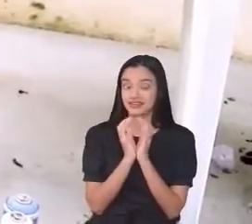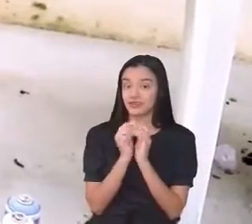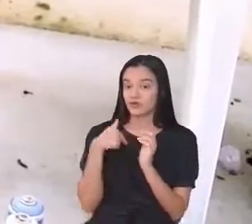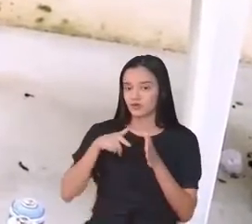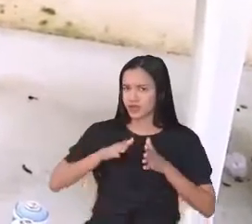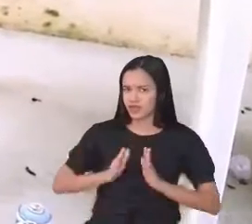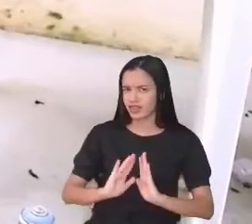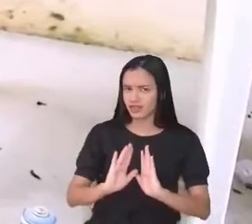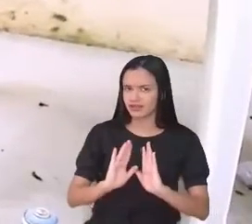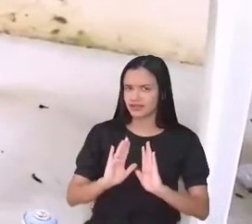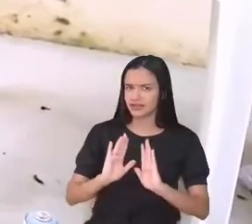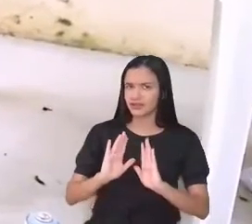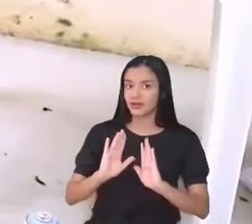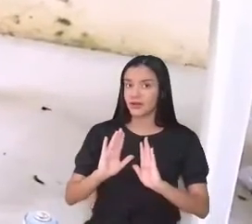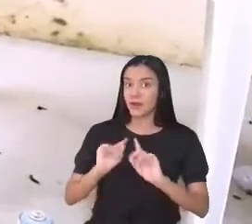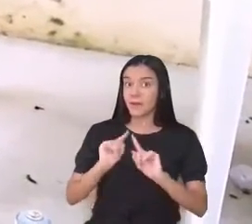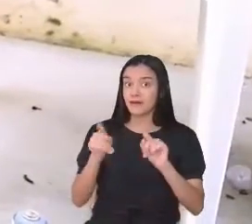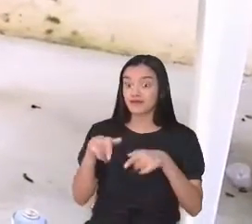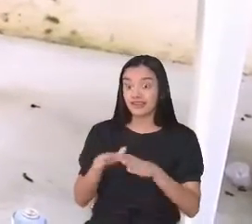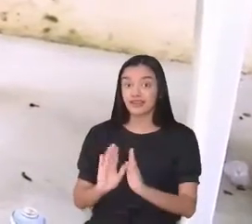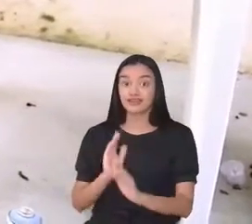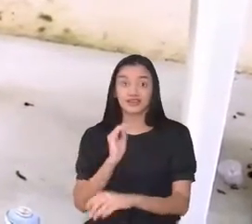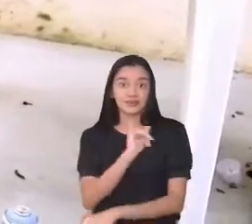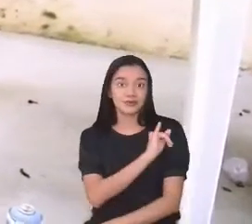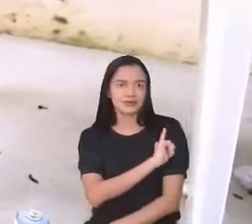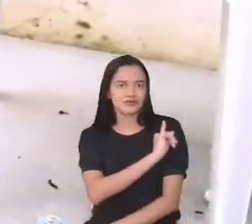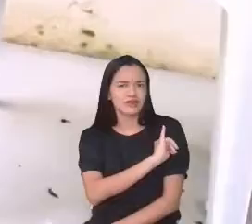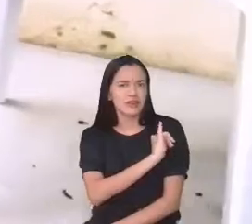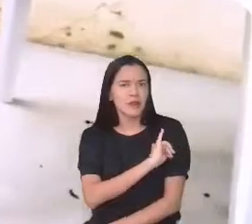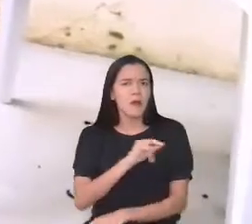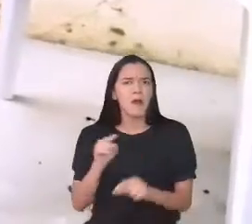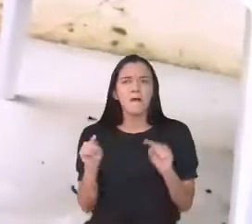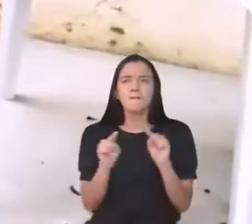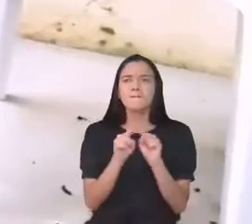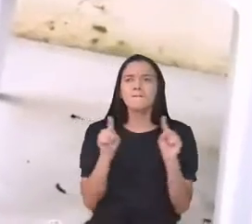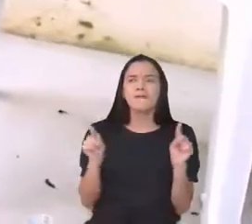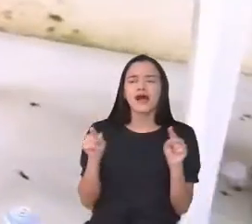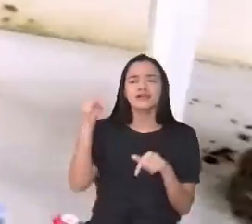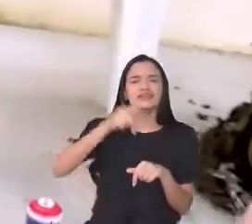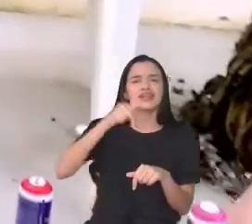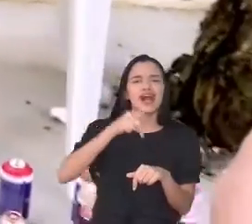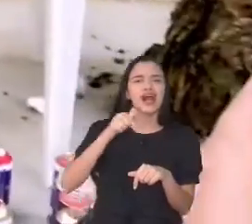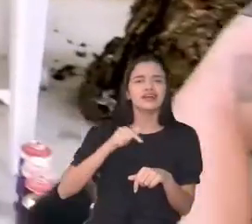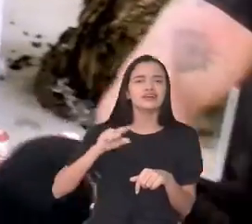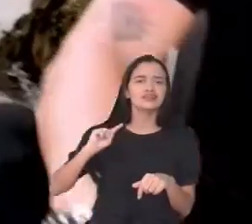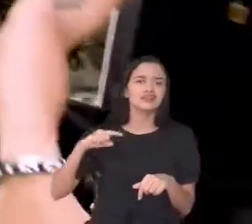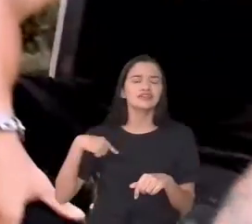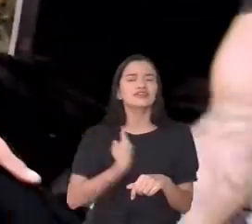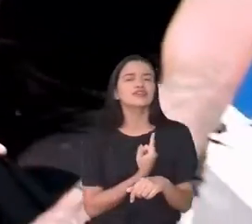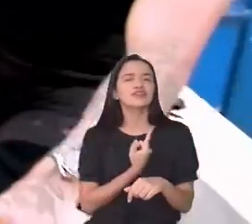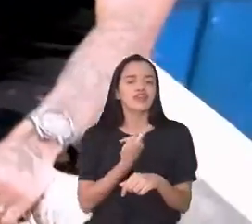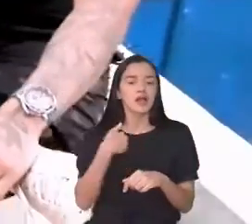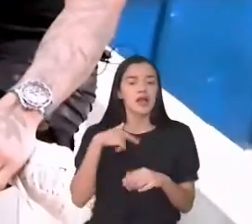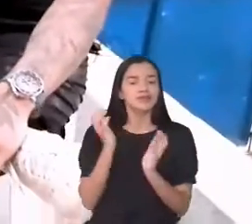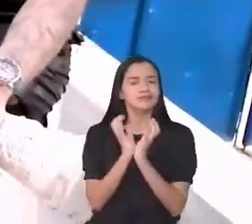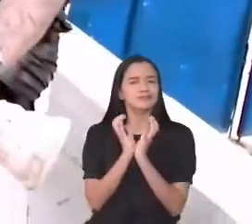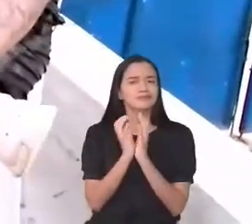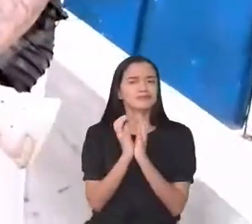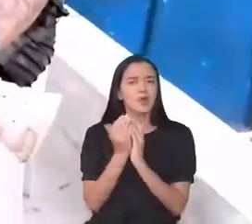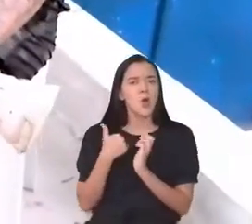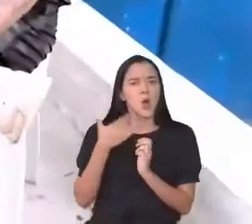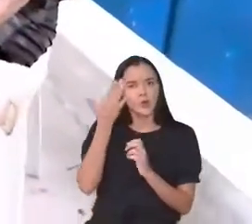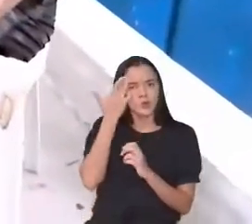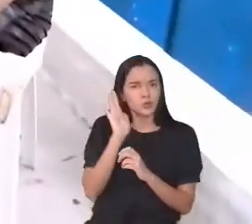aqui, nasceu no Rio de Janeiro. E aí eu te pergunto, o que te chamou a atenção aqui na nossa terrinha? Porque não sei se você sabe,